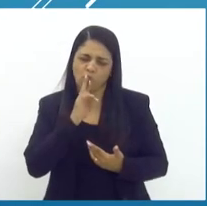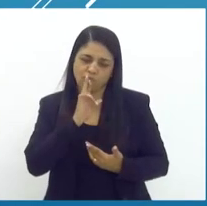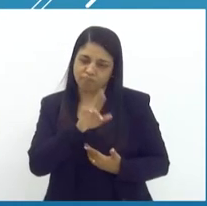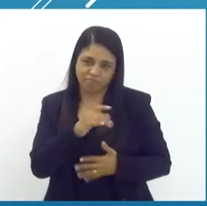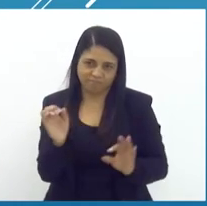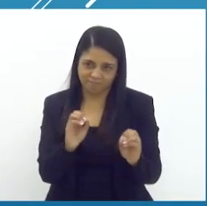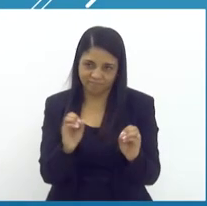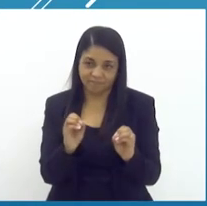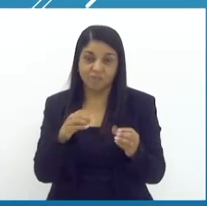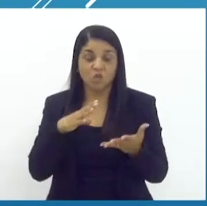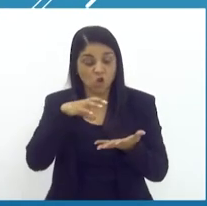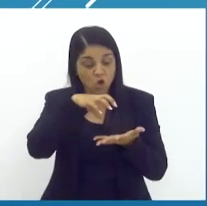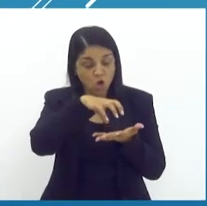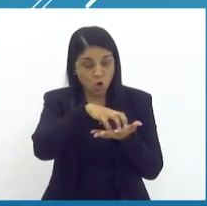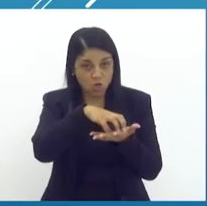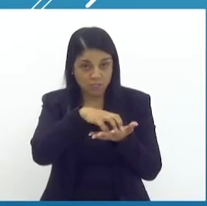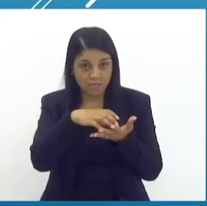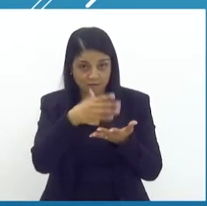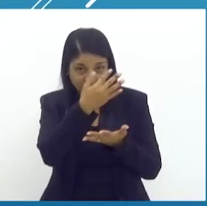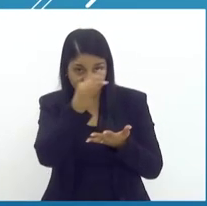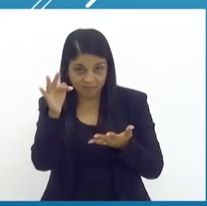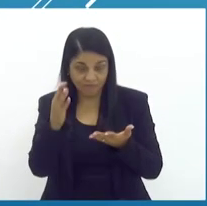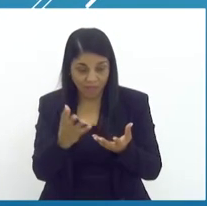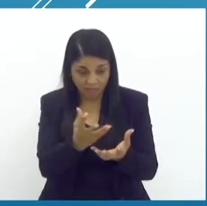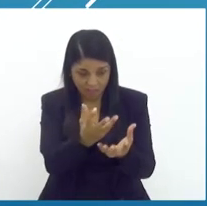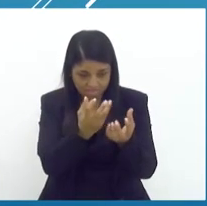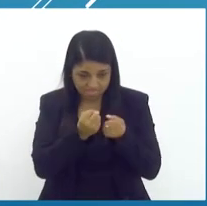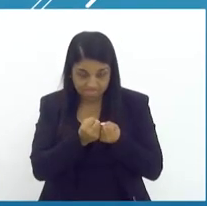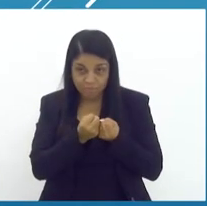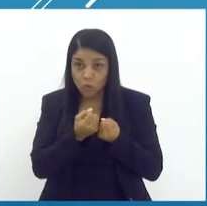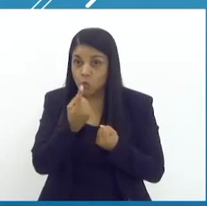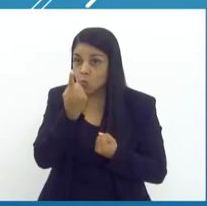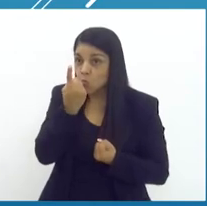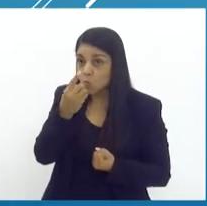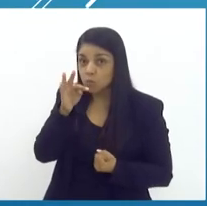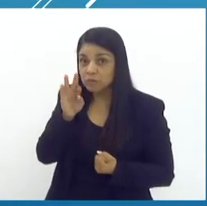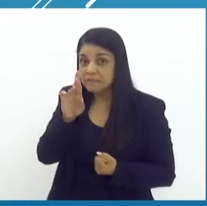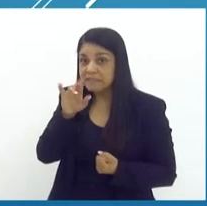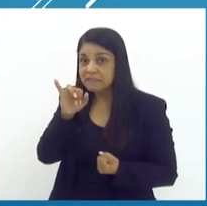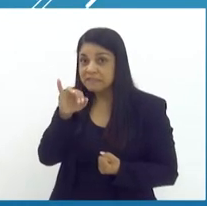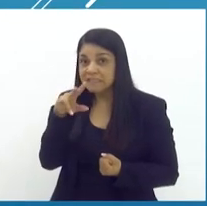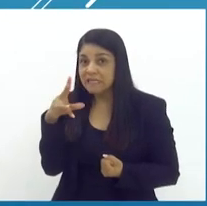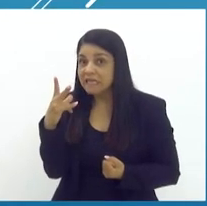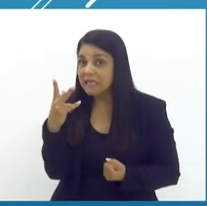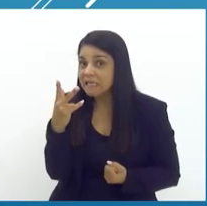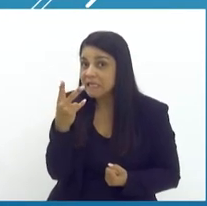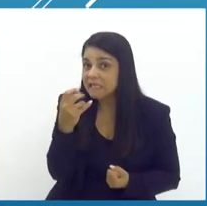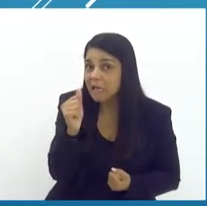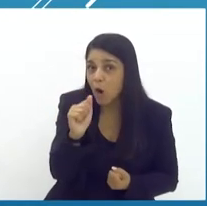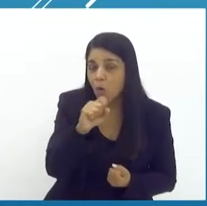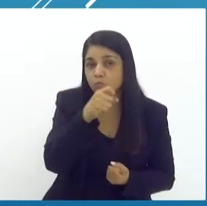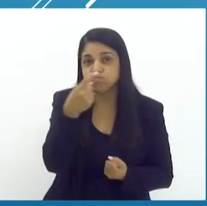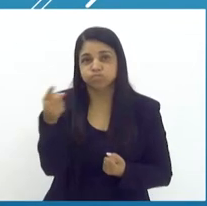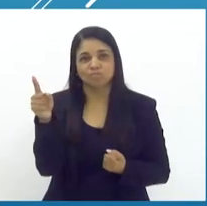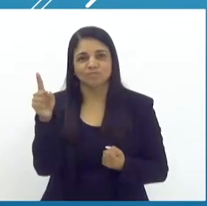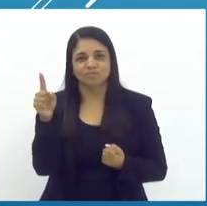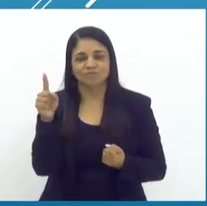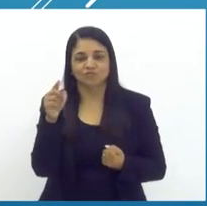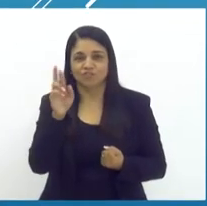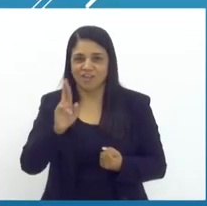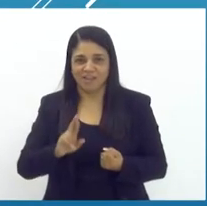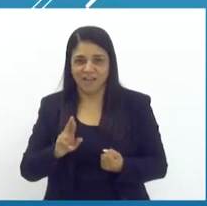esse conselho vai reter em suas mãos um trilhão e muito pouco tempo um trilhão de reais